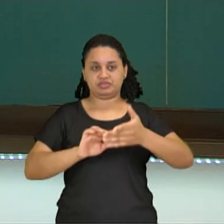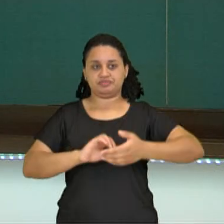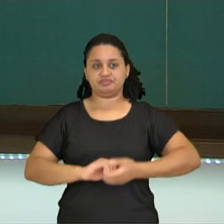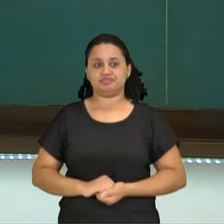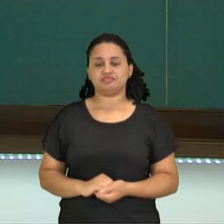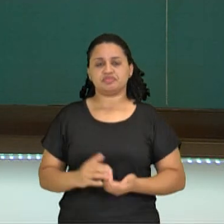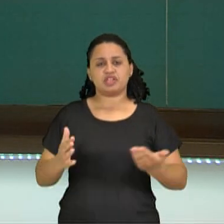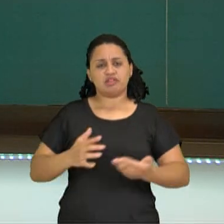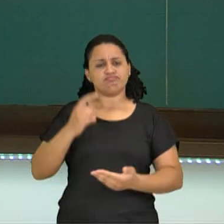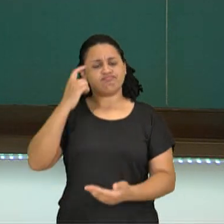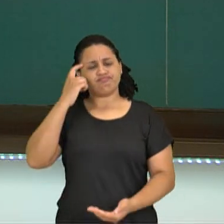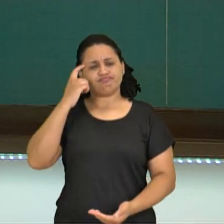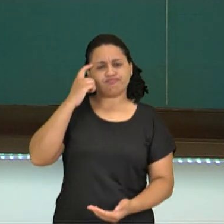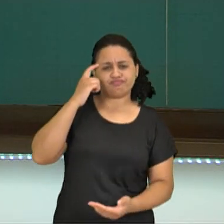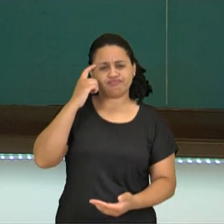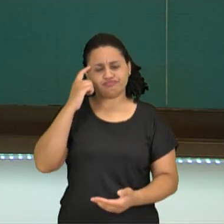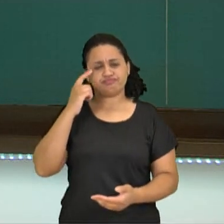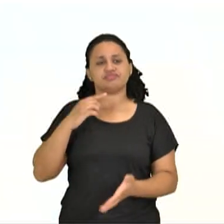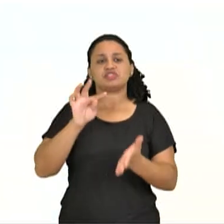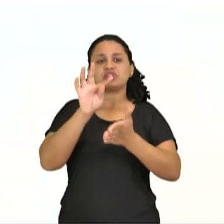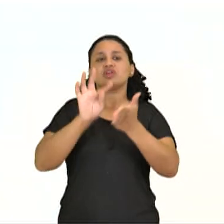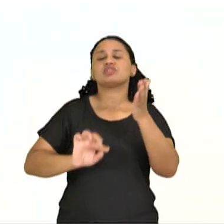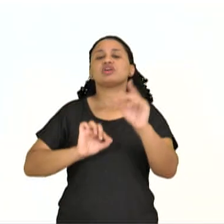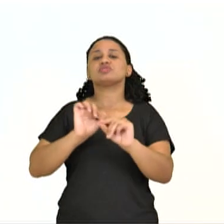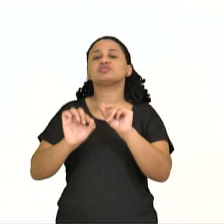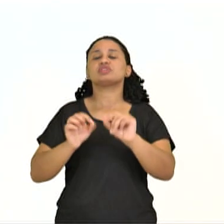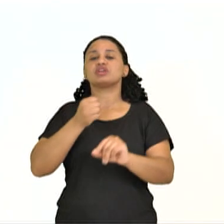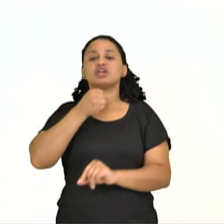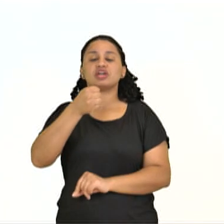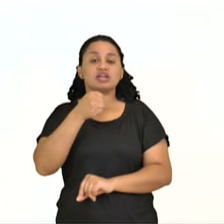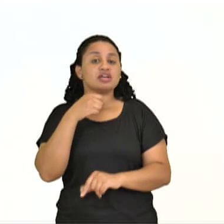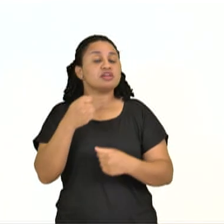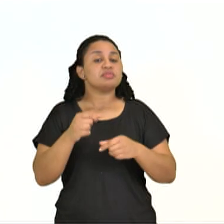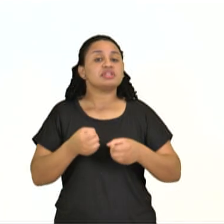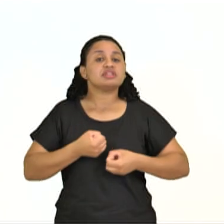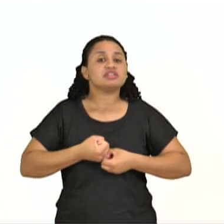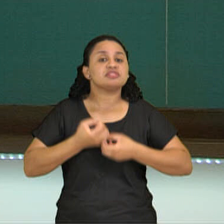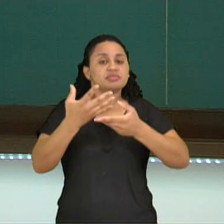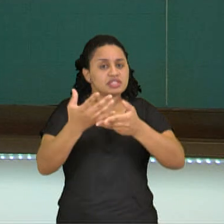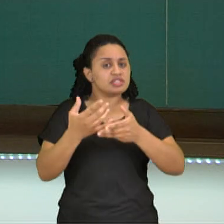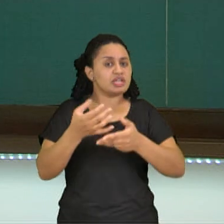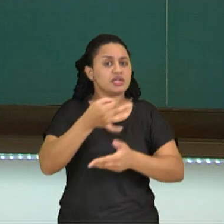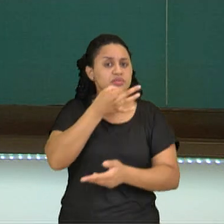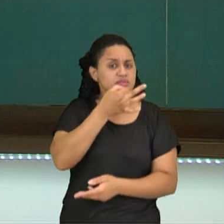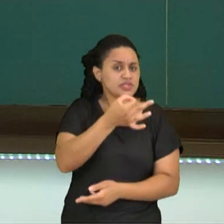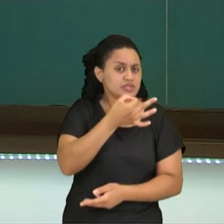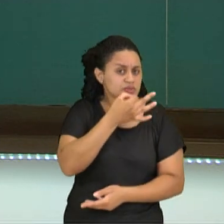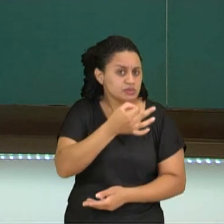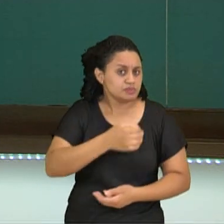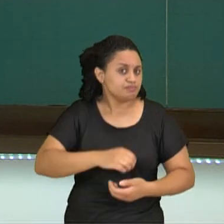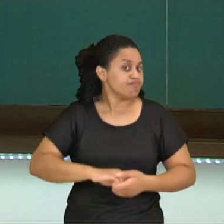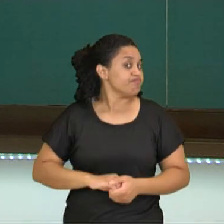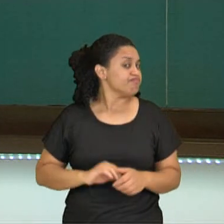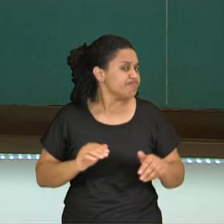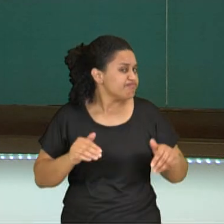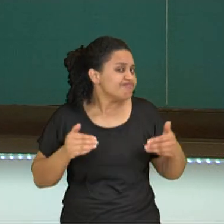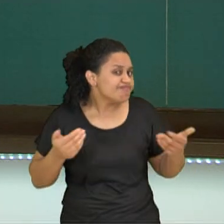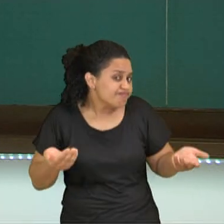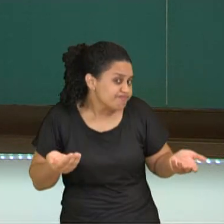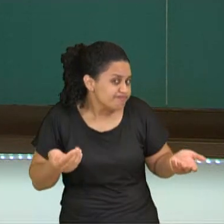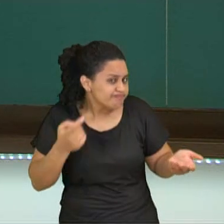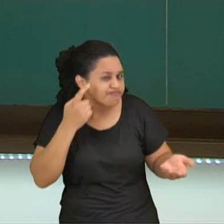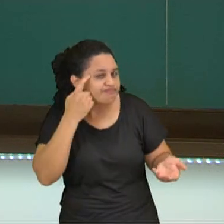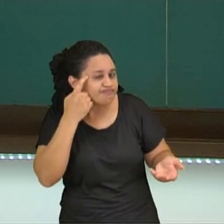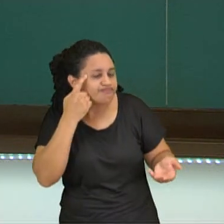Para refletir, o texto jornalístico deve expressar opinião? Será, pessoal? Pensem.